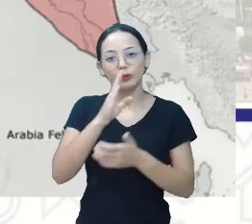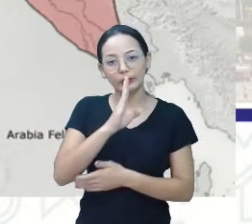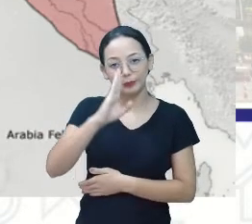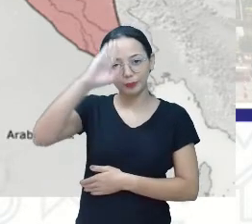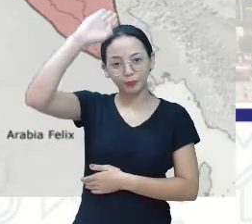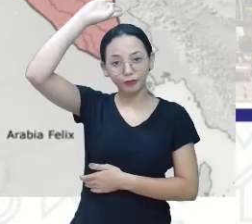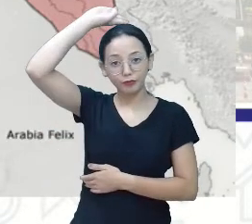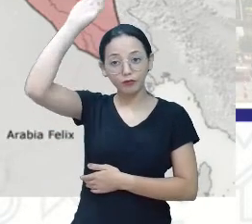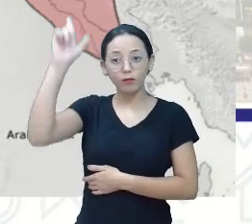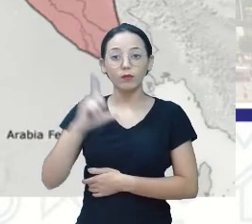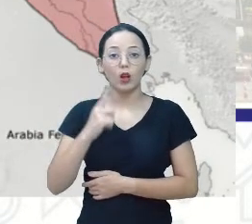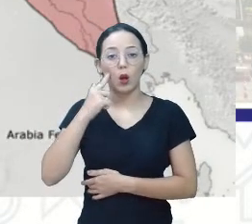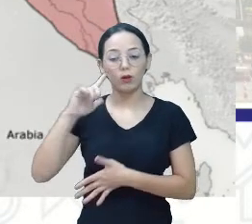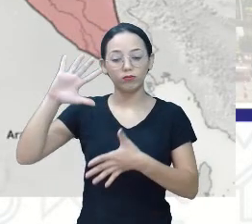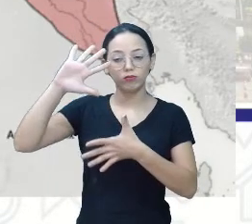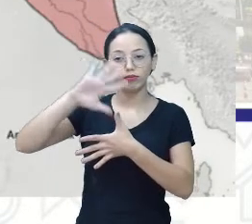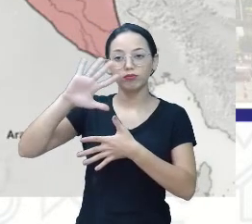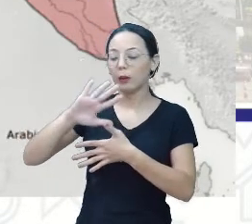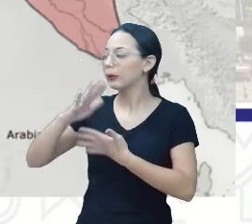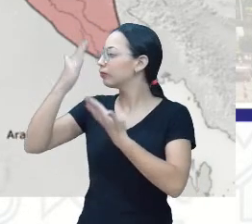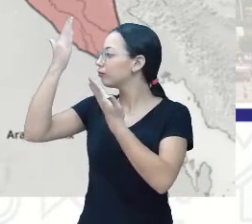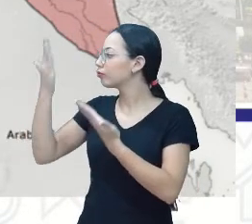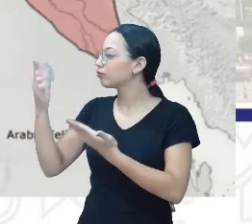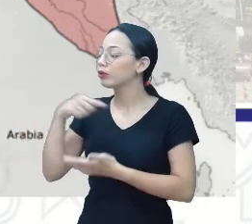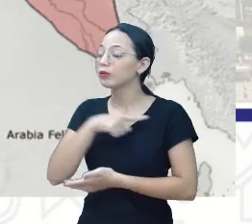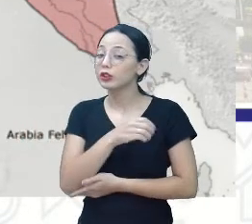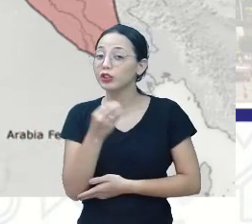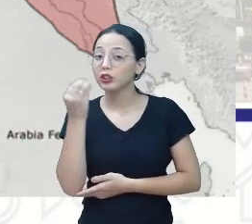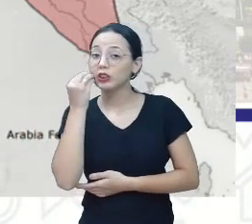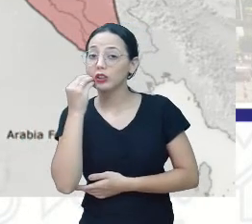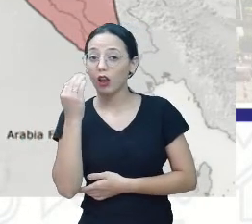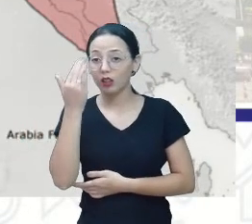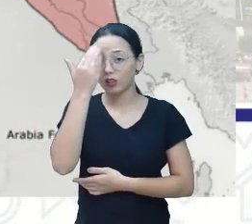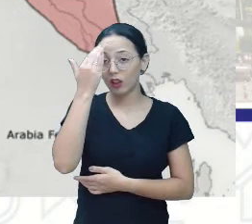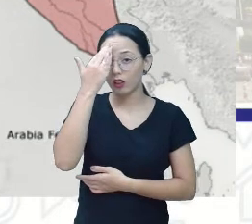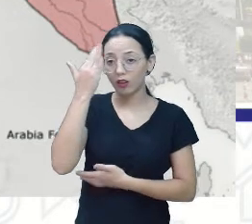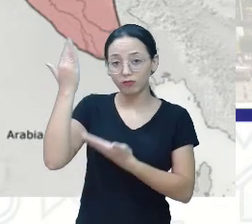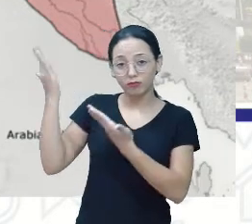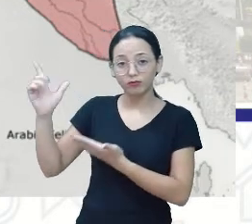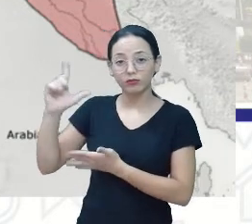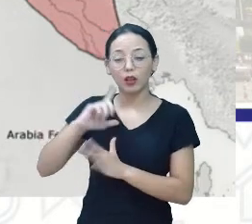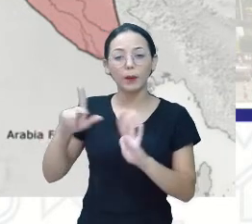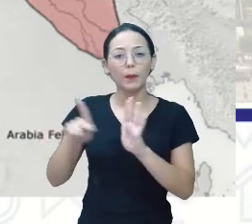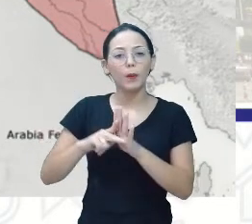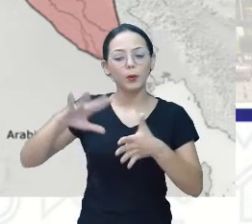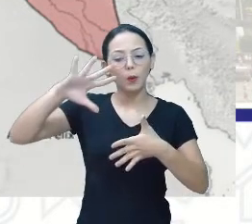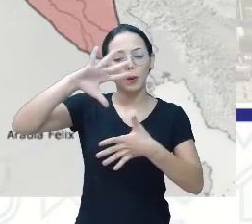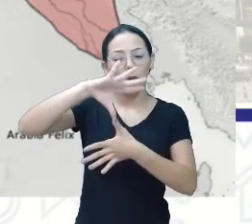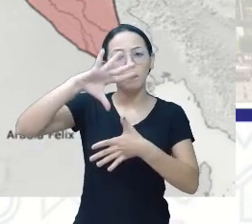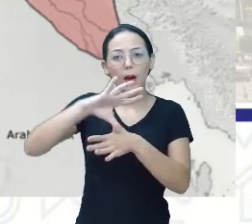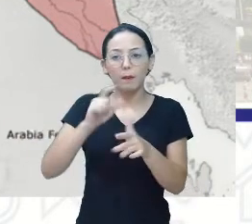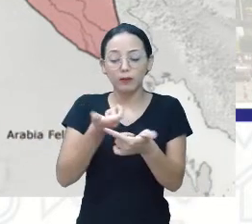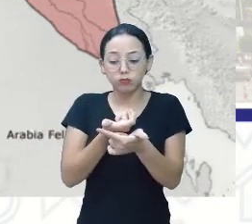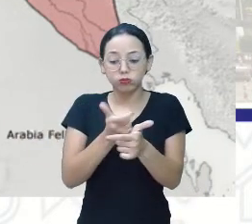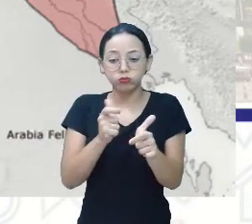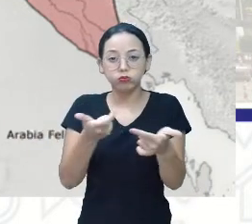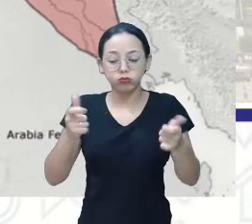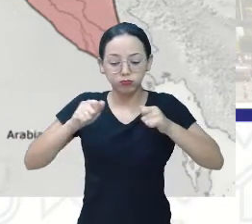Aqui nós temos um mapa, para vocês tentarem entender. Aqui nós temos um mapa, né, da